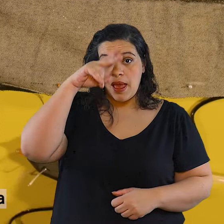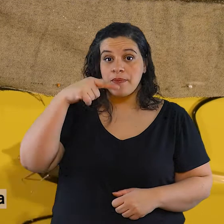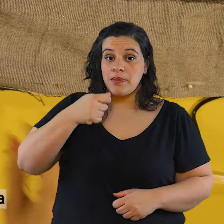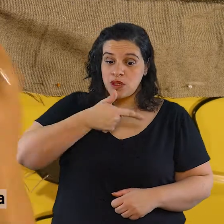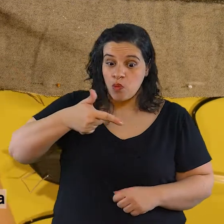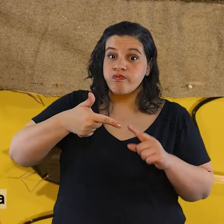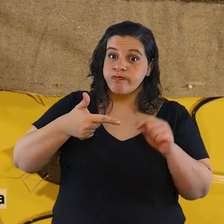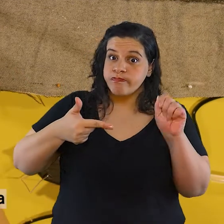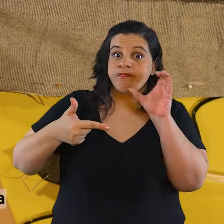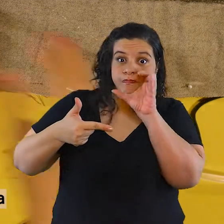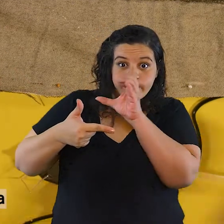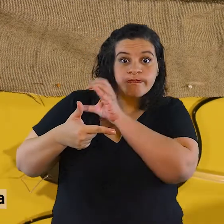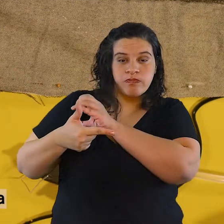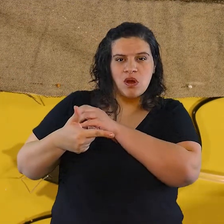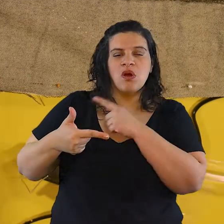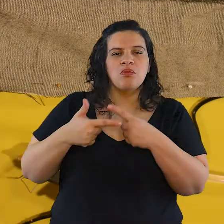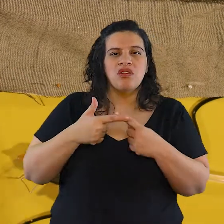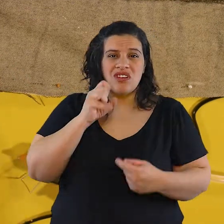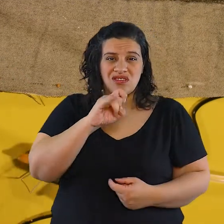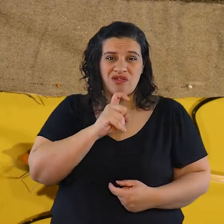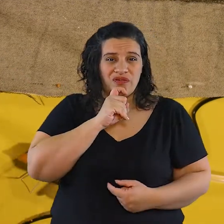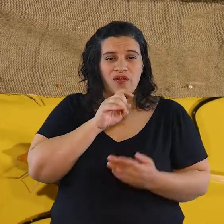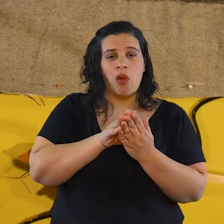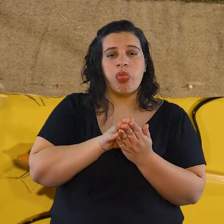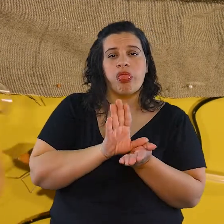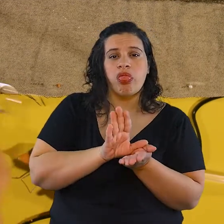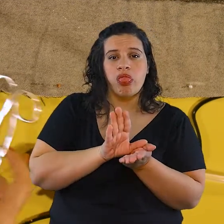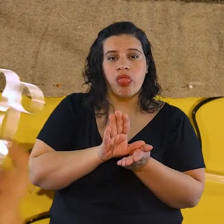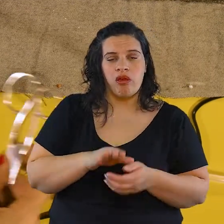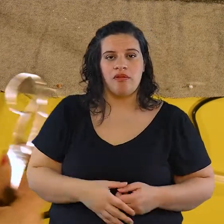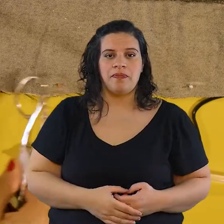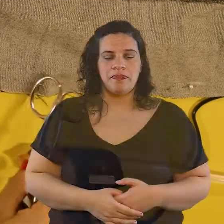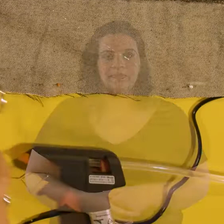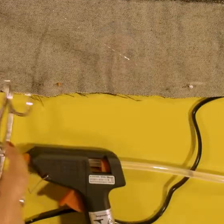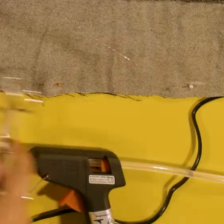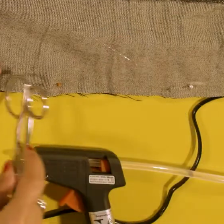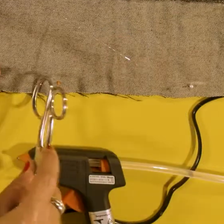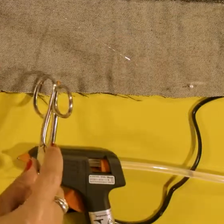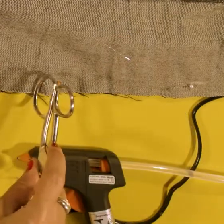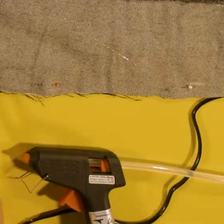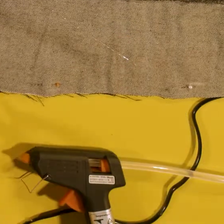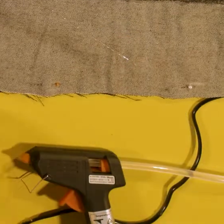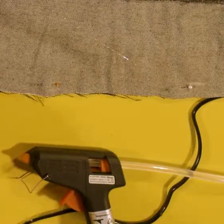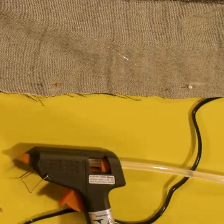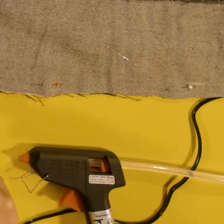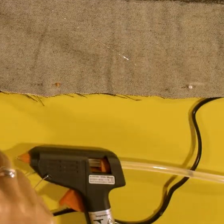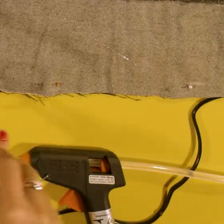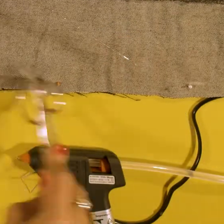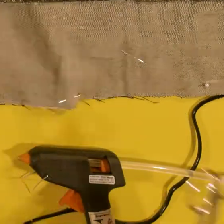Lembrando de usar ela numa temperatura quente, porque também frio vai soltar.